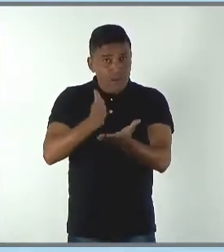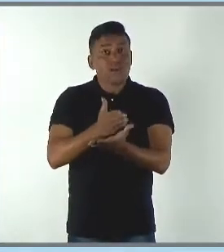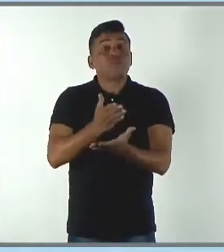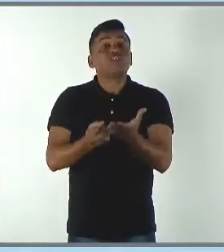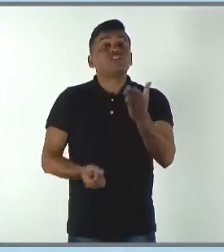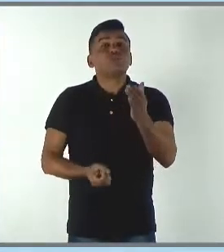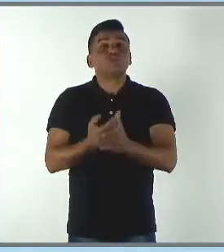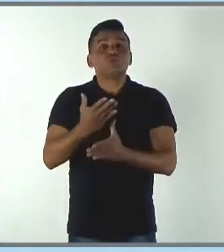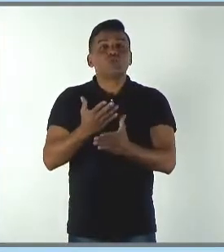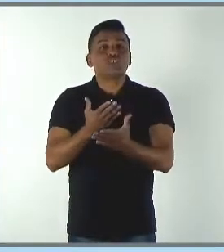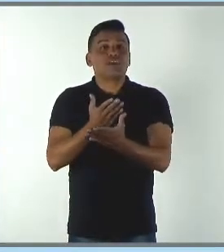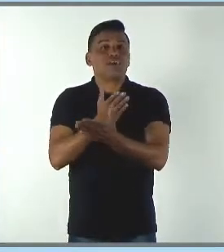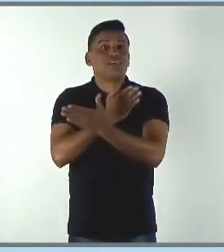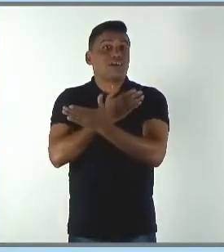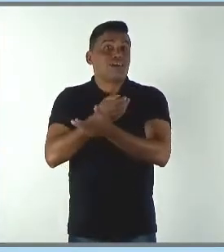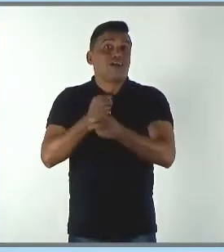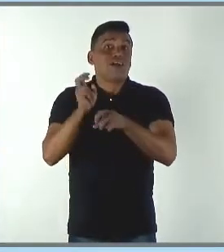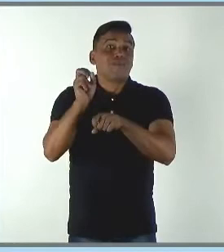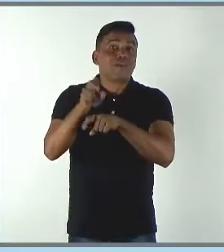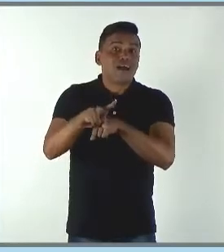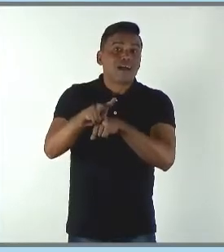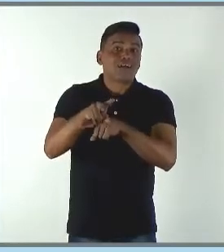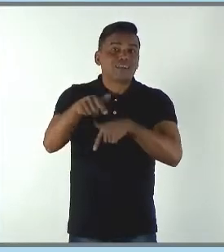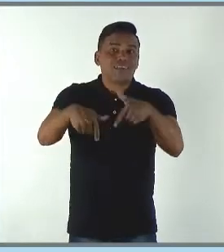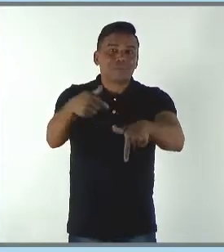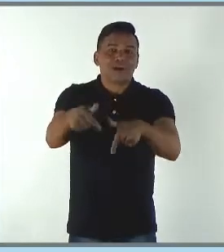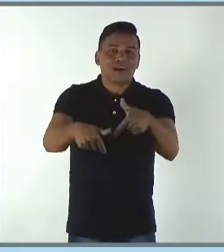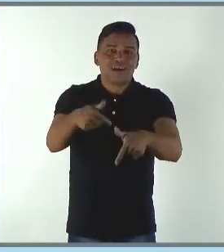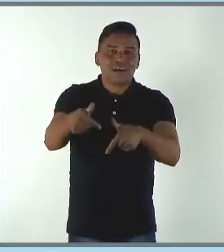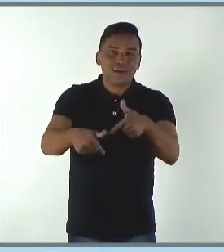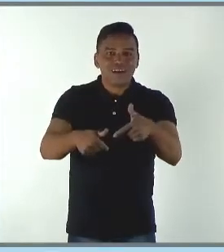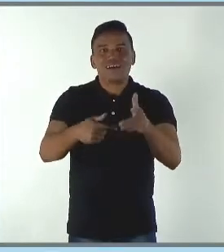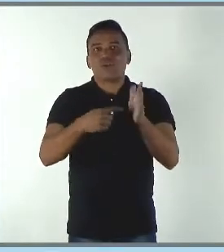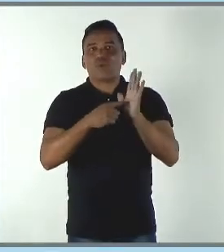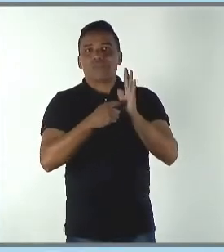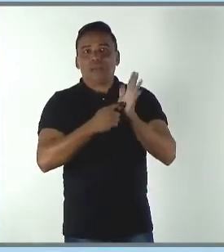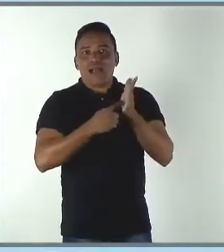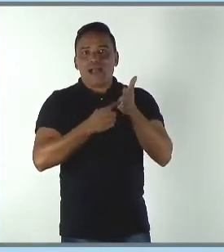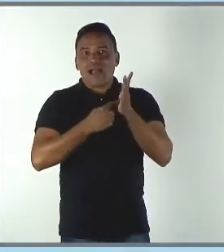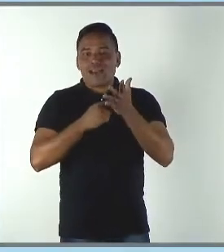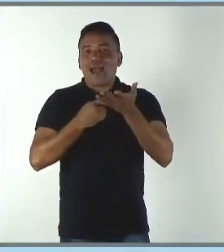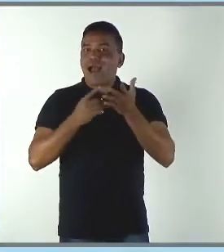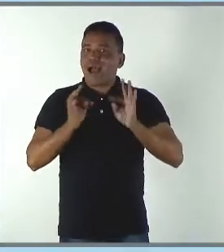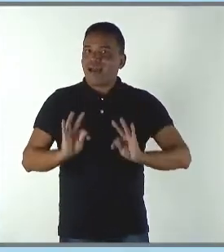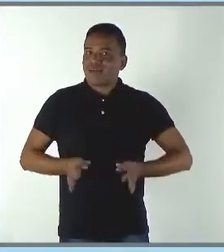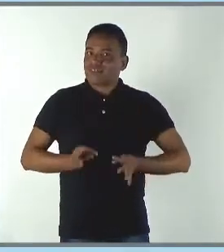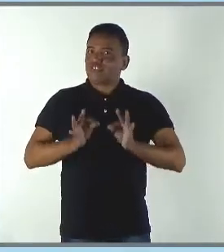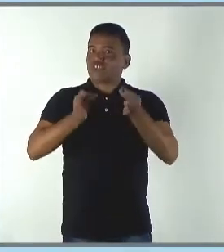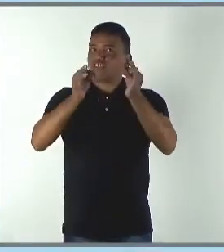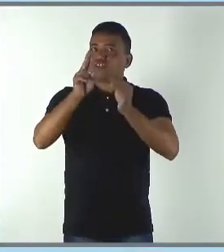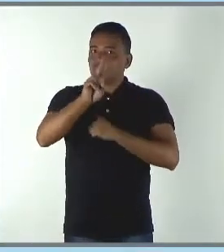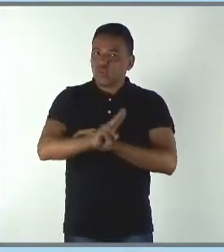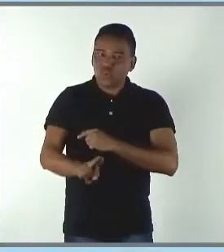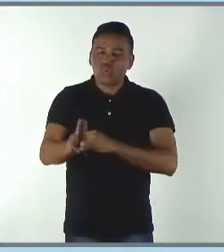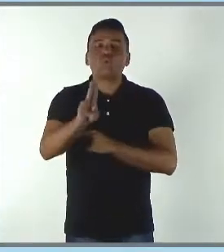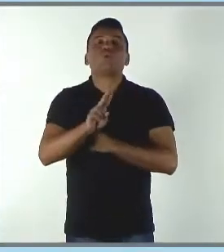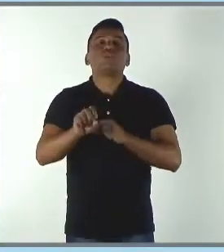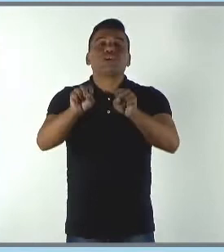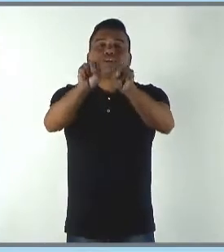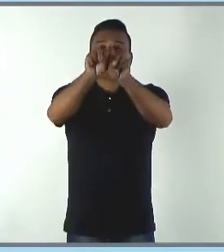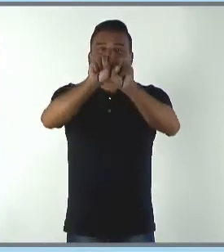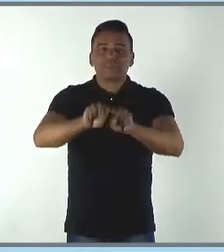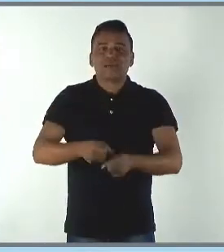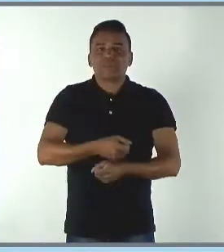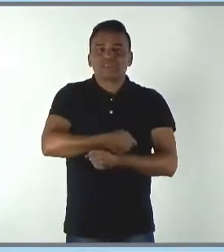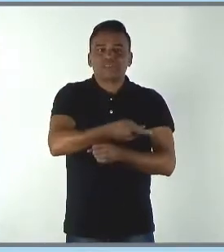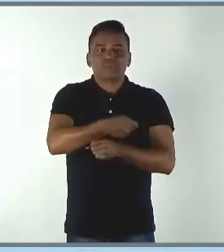tem produção de maquinário, de outros bens que vão ser usados no processo de impressão, você tem os sistemas de distribuição.